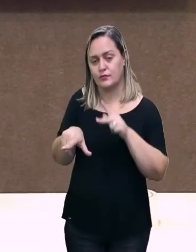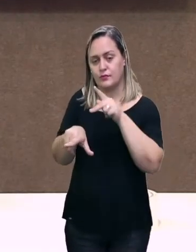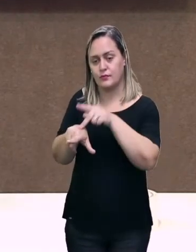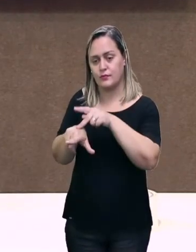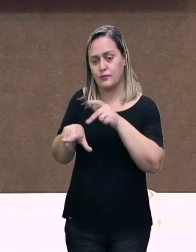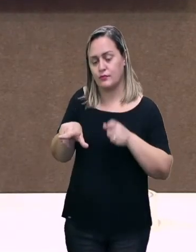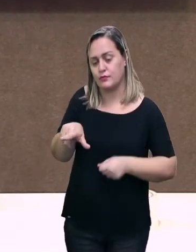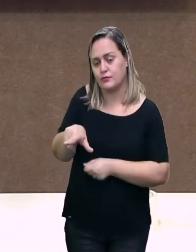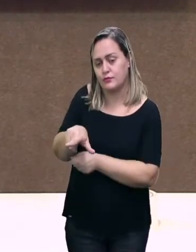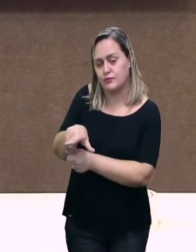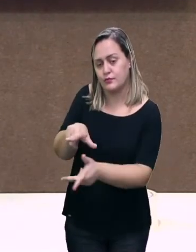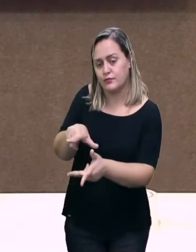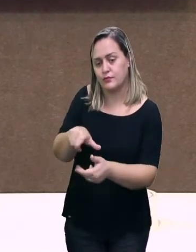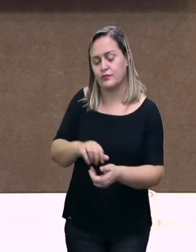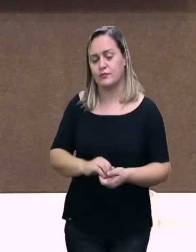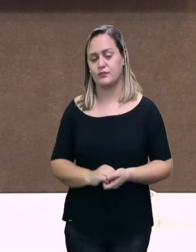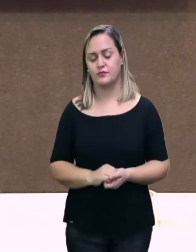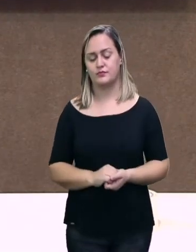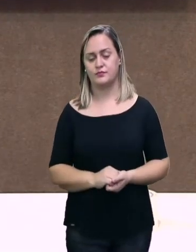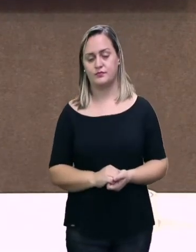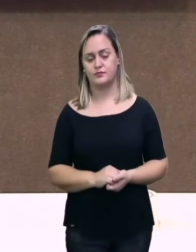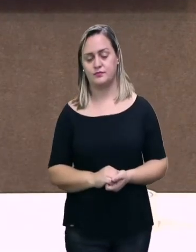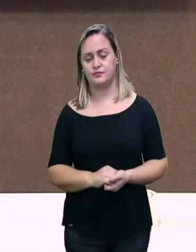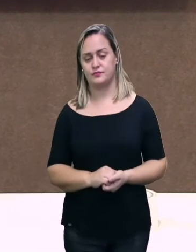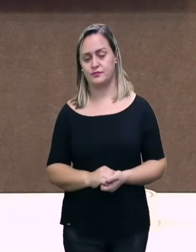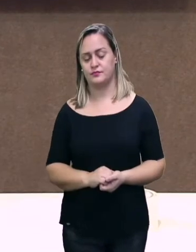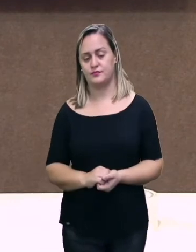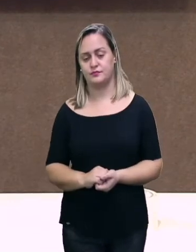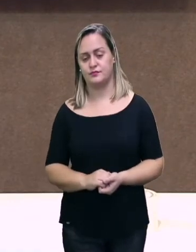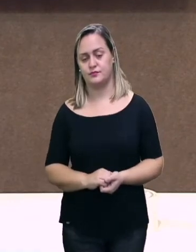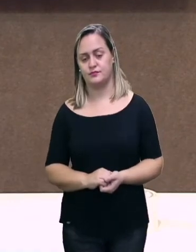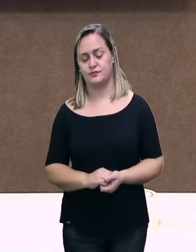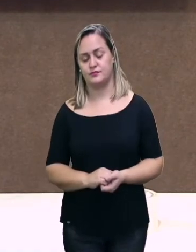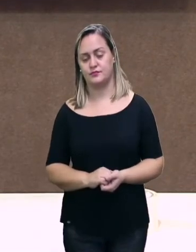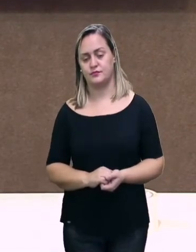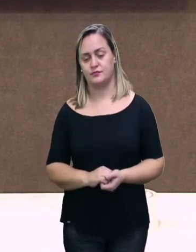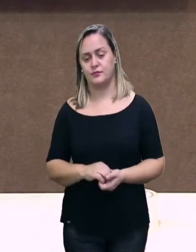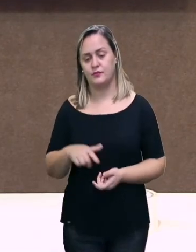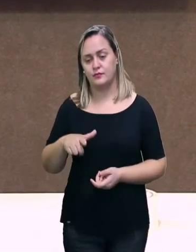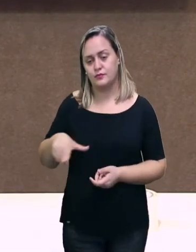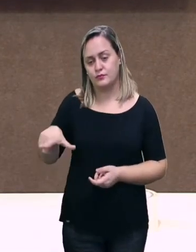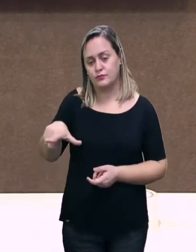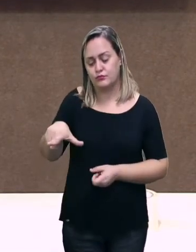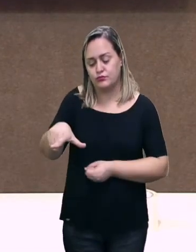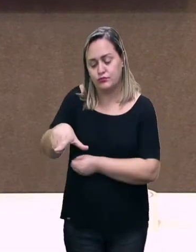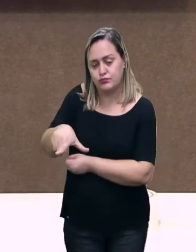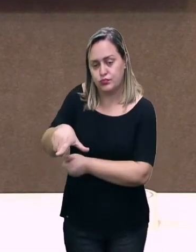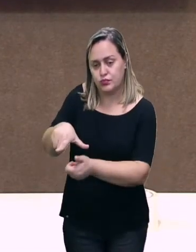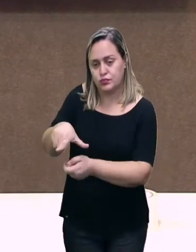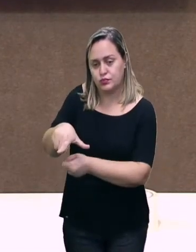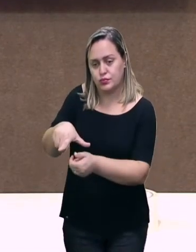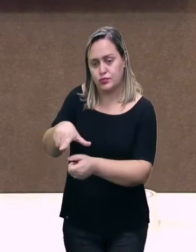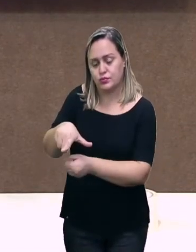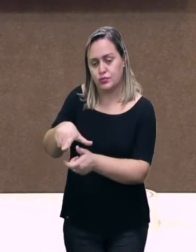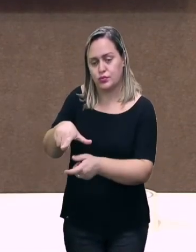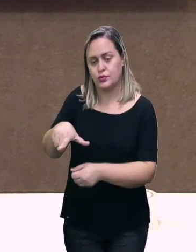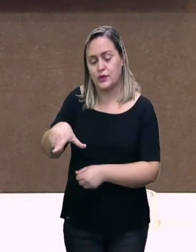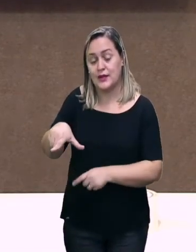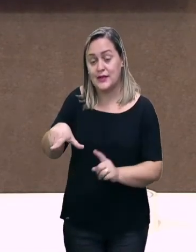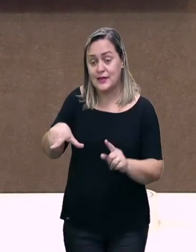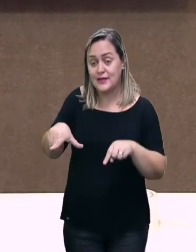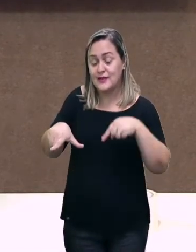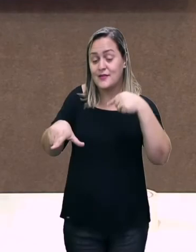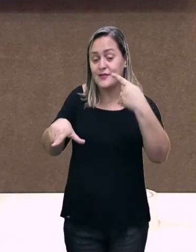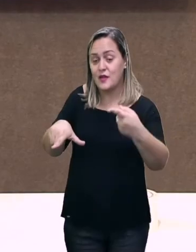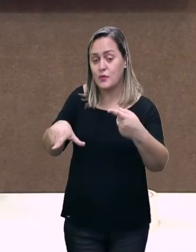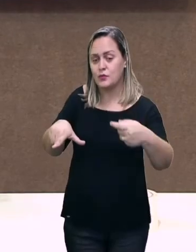ter que empurrar, sem encostar uma na outra, aqui, dentro desse túnelzinho que eu fiz com o dedo aqui, dessa ponte,